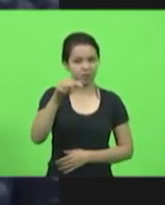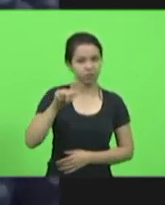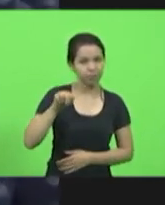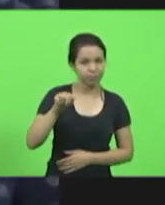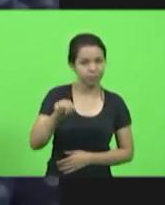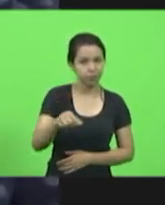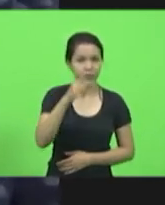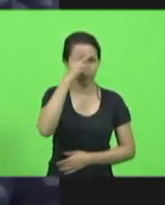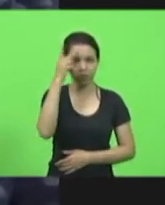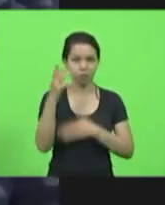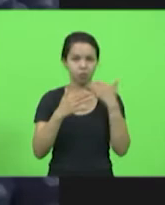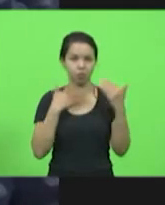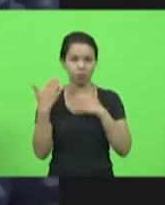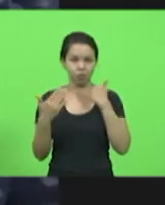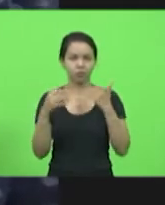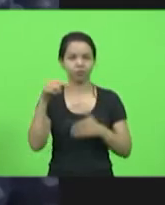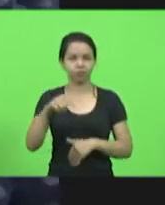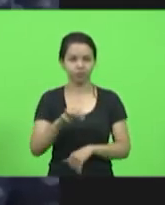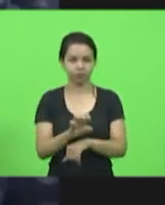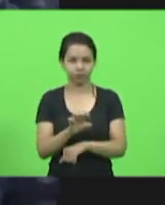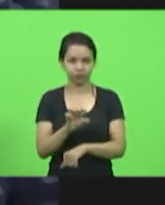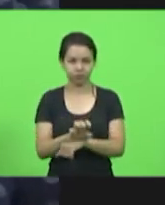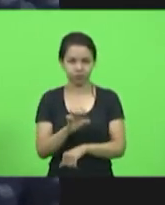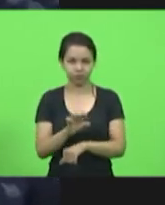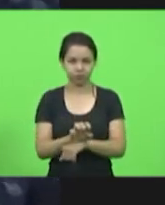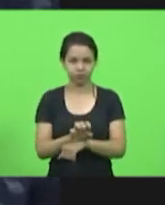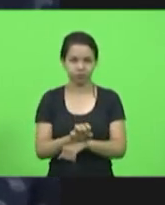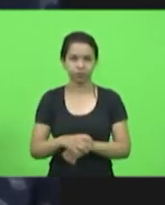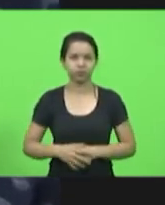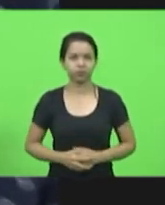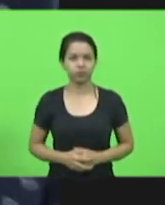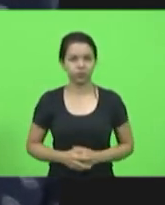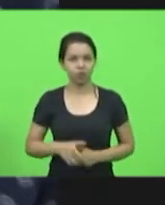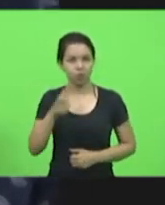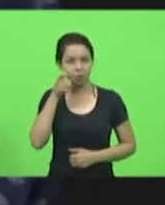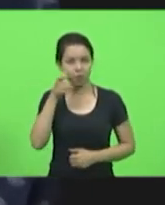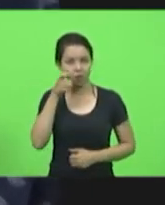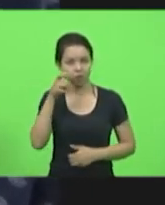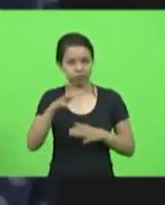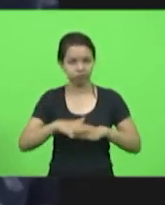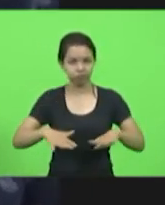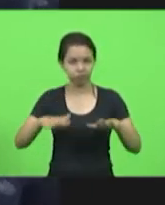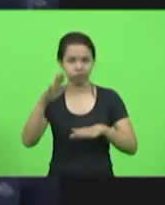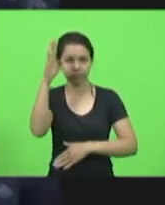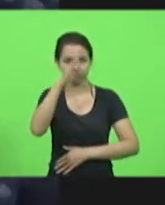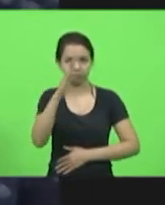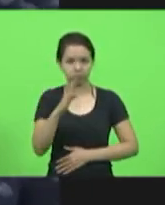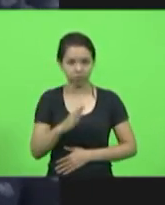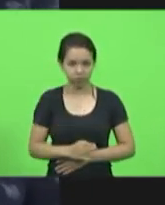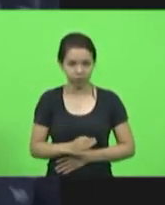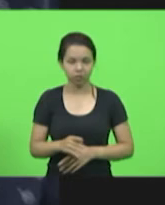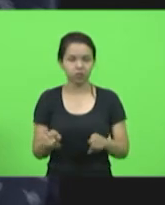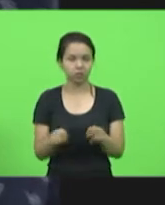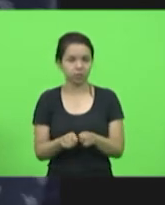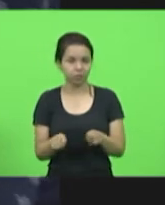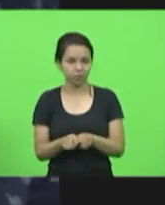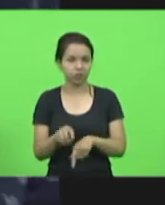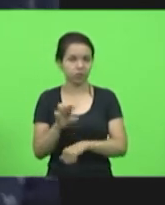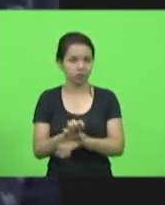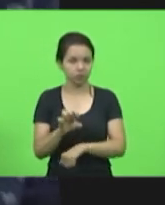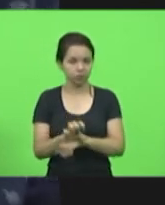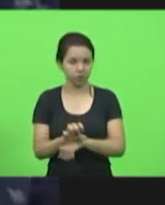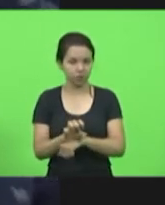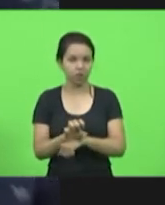estado. As previsões que temos acompanhado em nível nacional e em nível estadual são